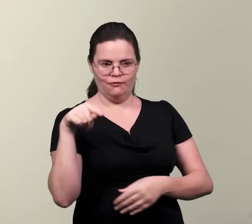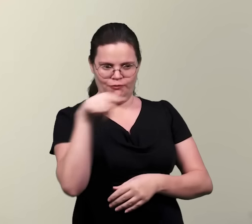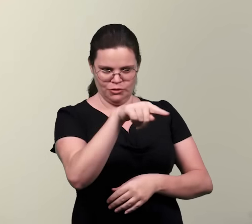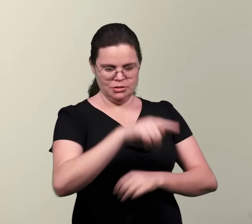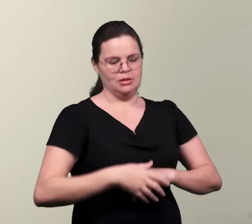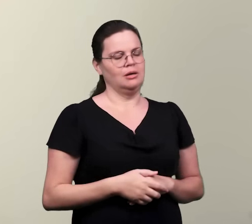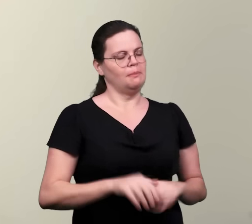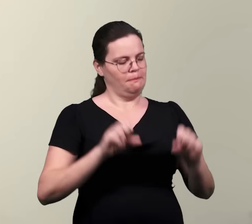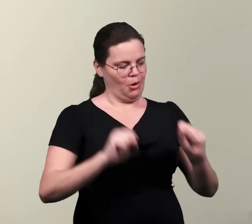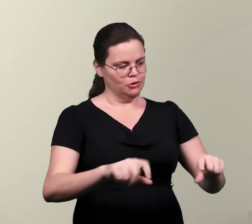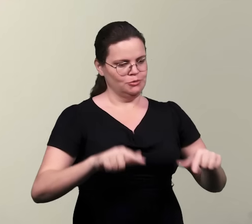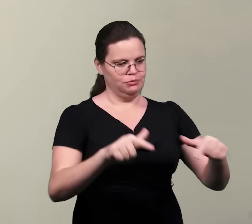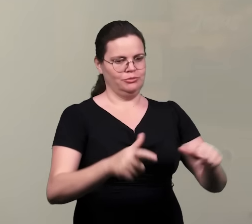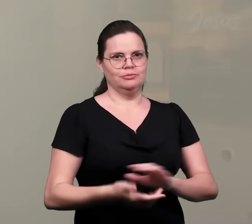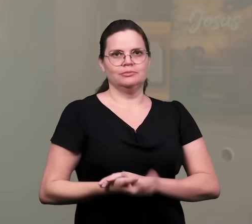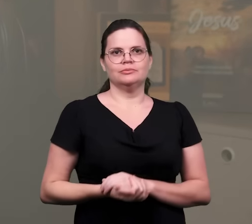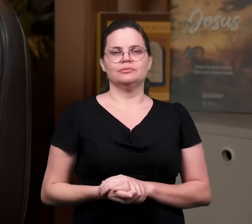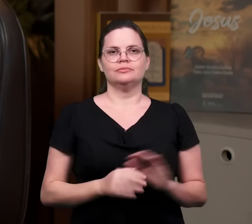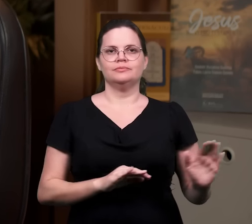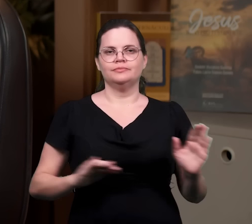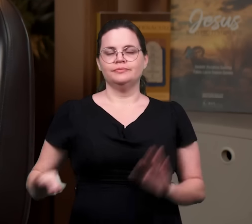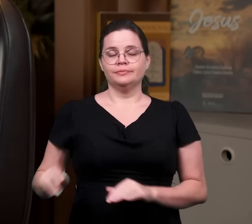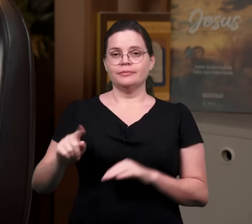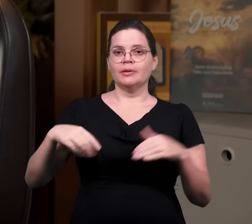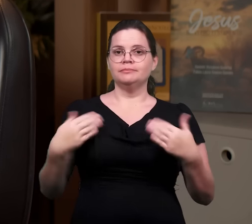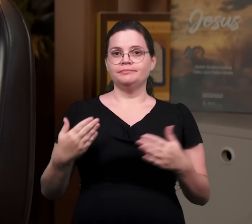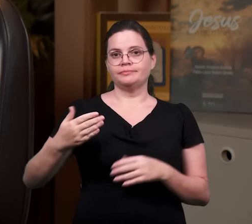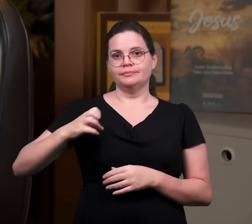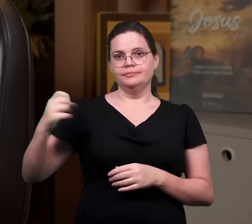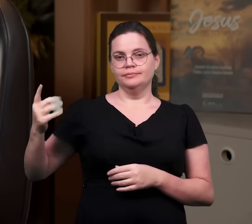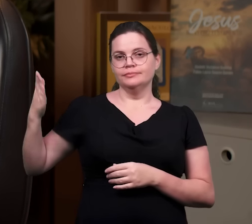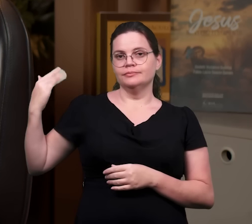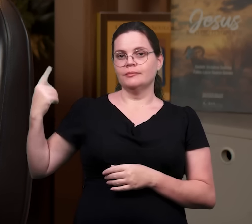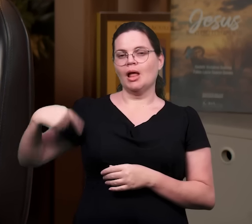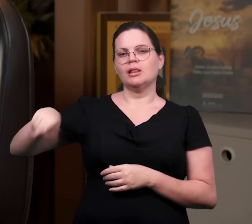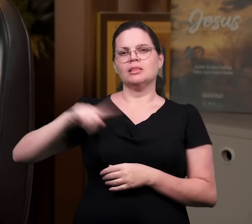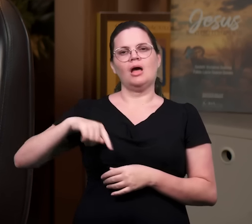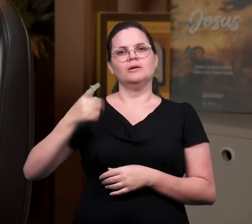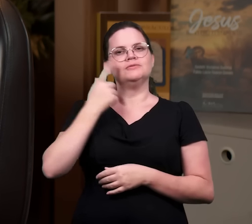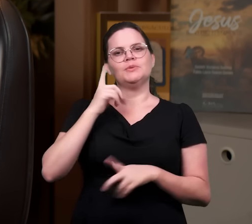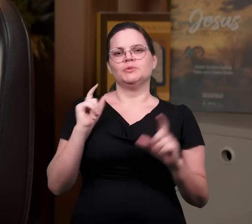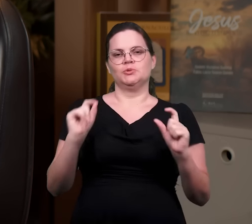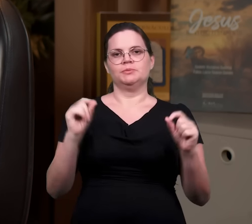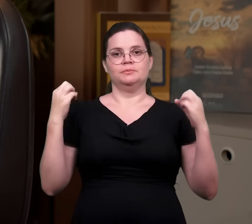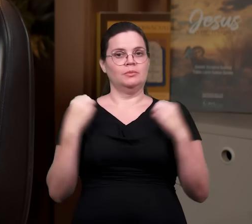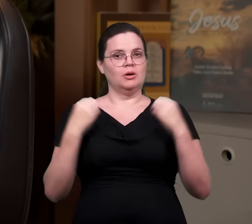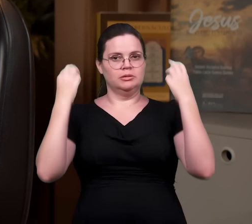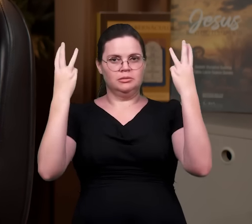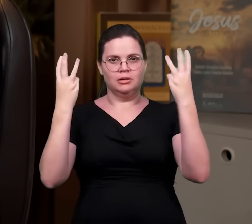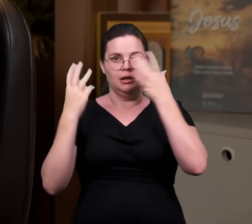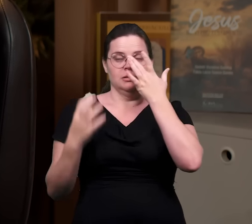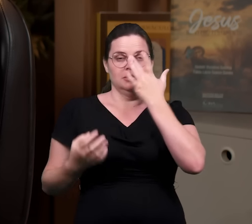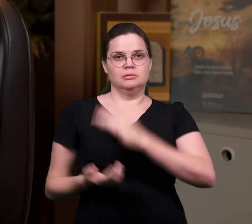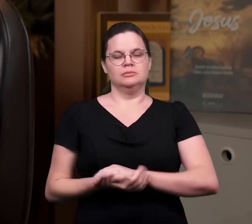em tua mão. Bom, então nós vimos no episódio anterior que Moisés,